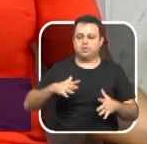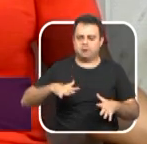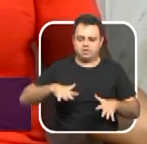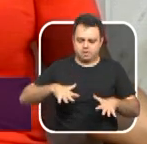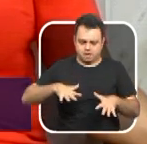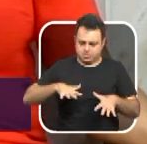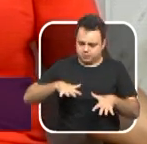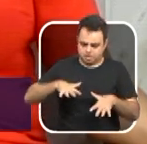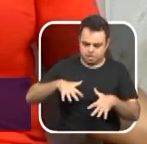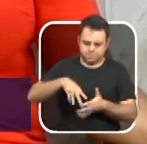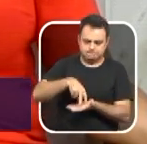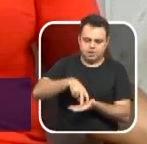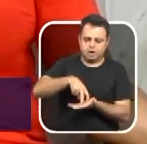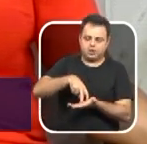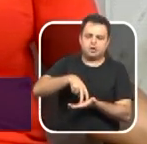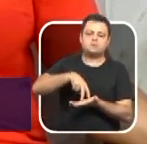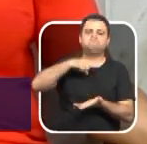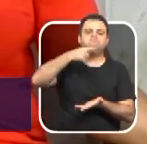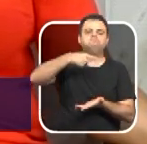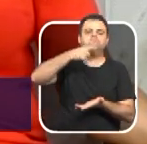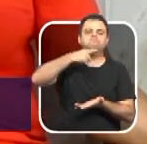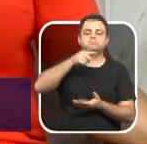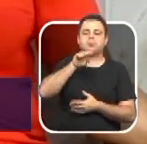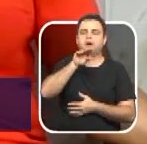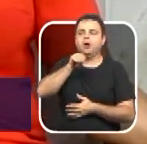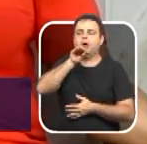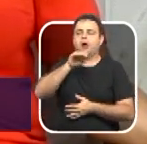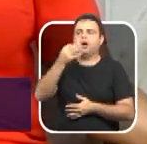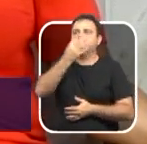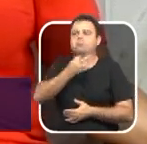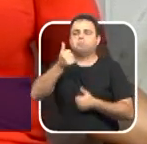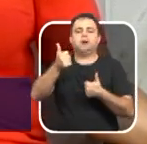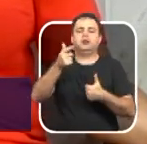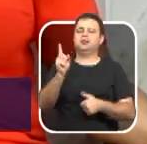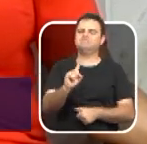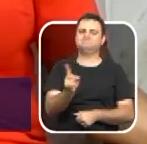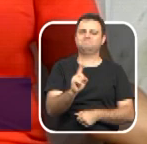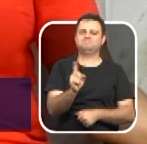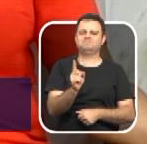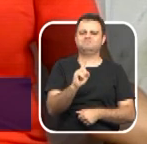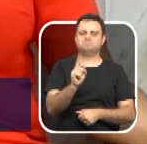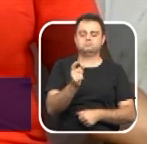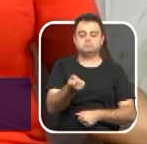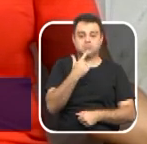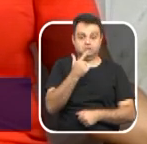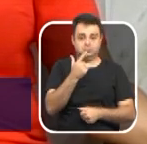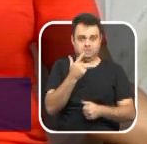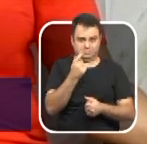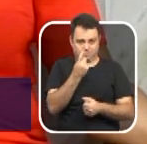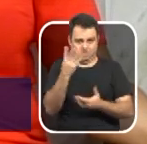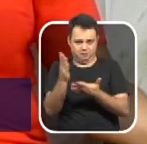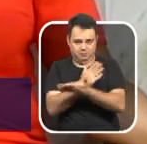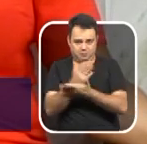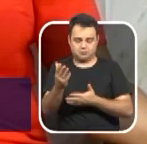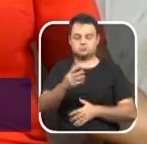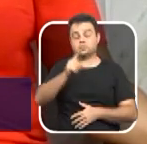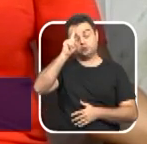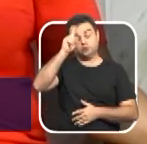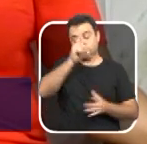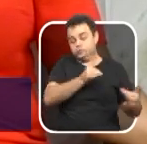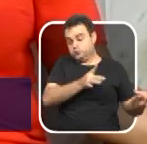tem medicamento constante. Então, nós falamos, vamos fazer uma credencial de